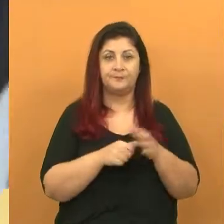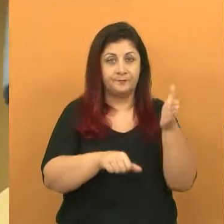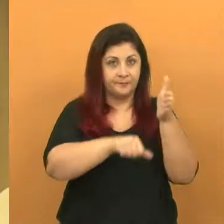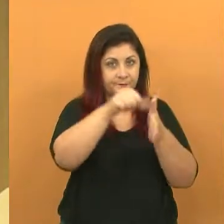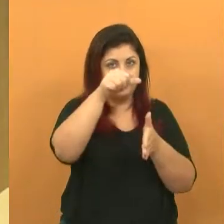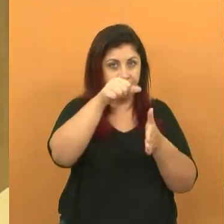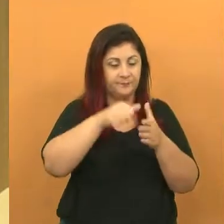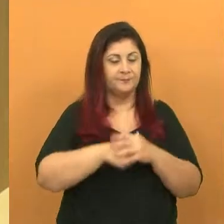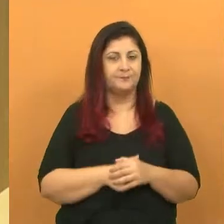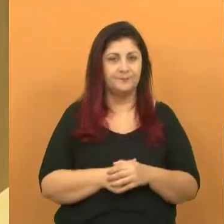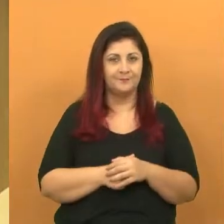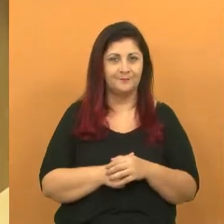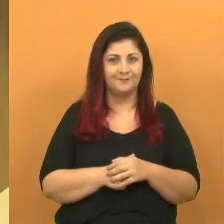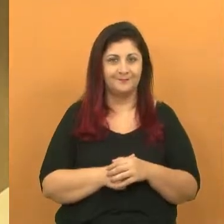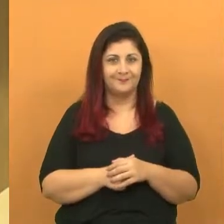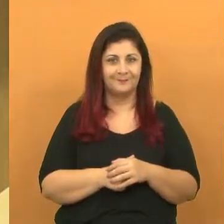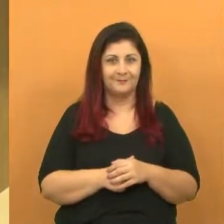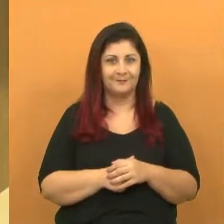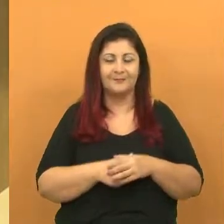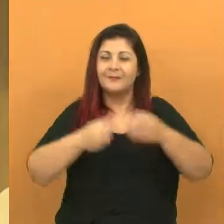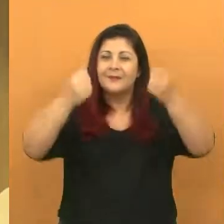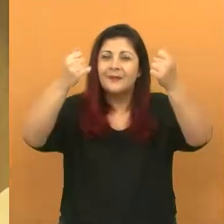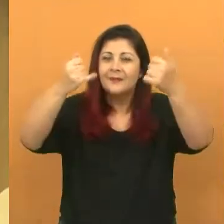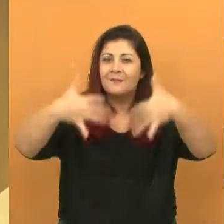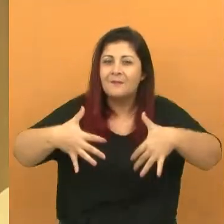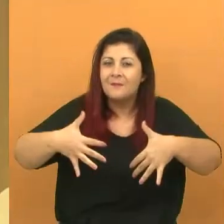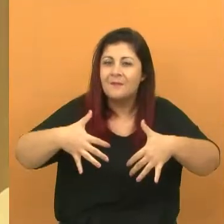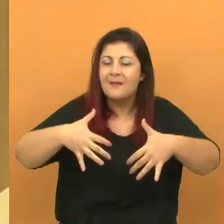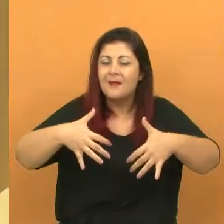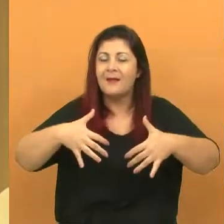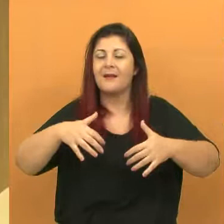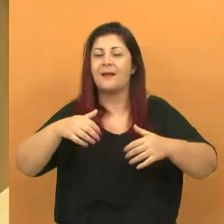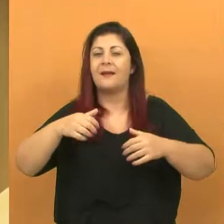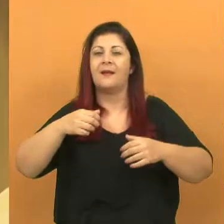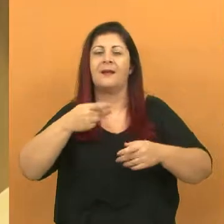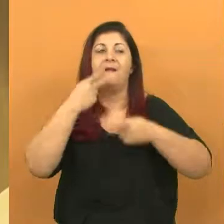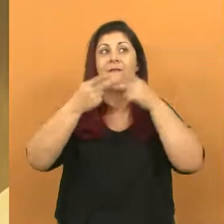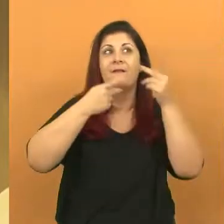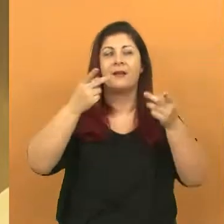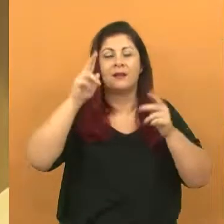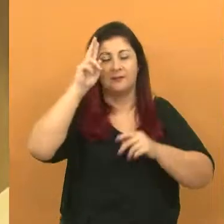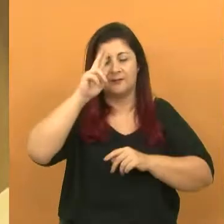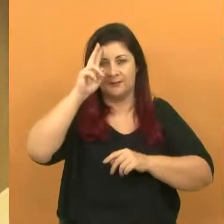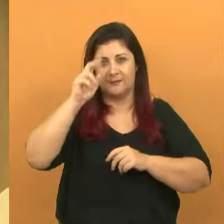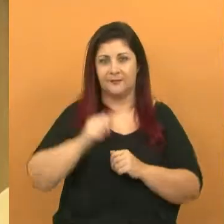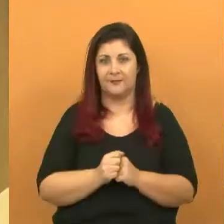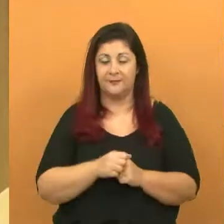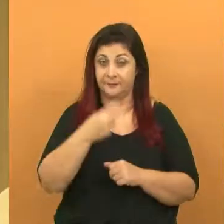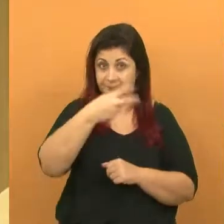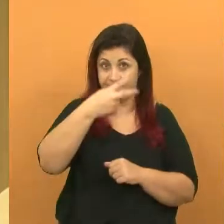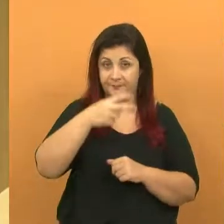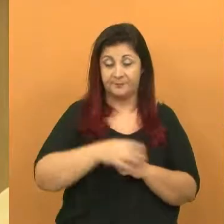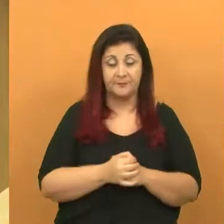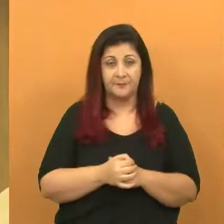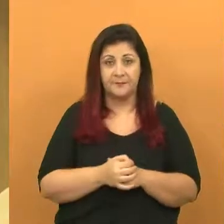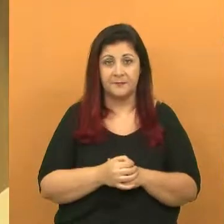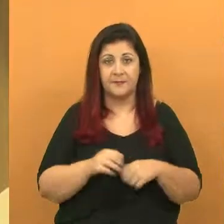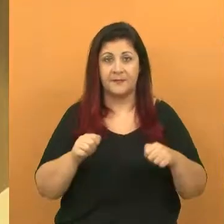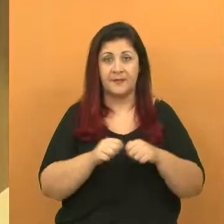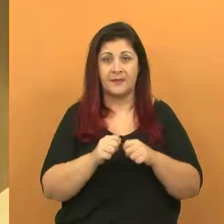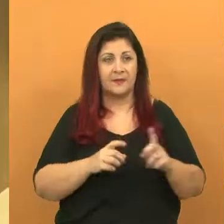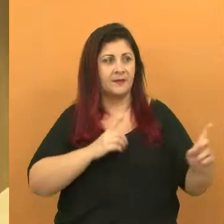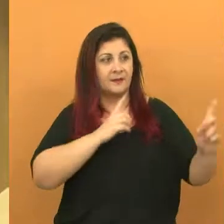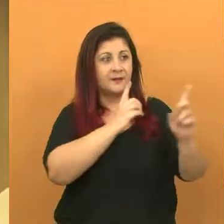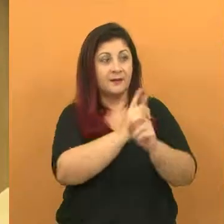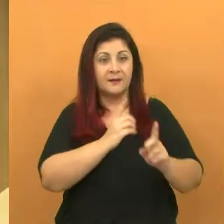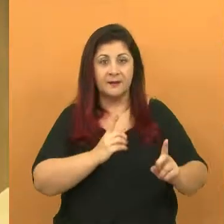Primeiro, disseminar a arte da narrativa. Segundo, promover encontros e ações de valorização do ofício